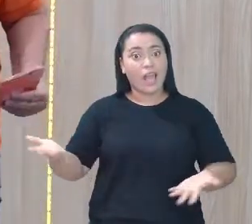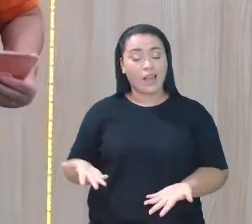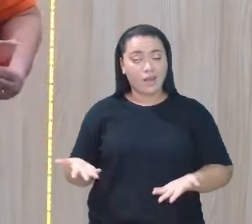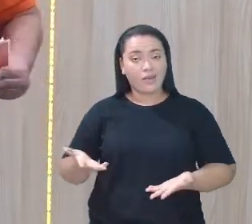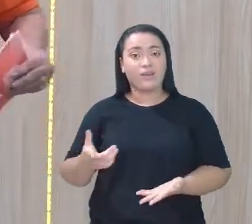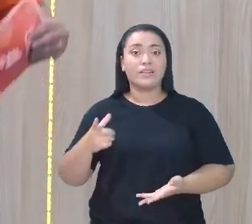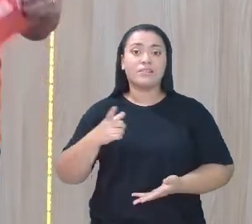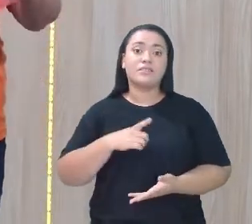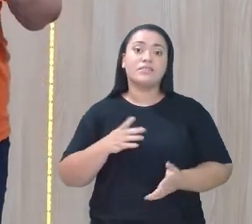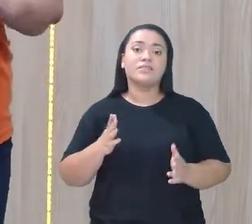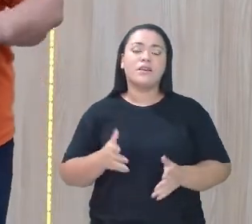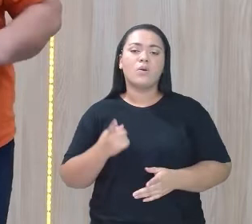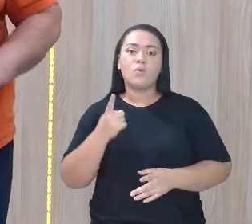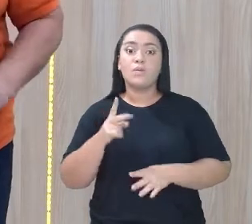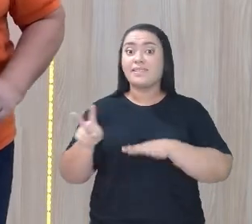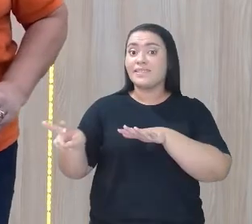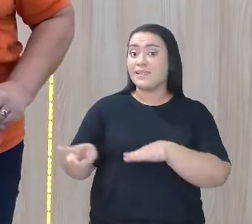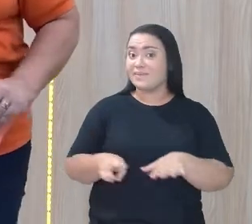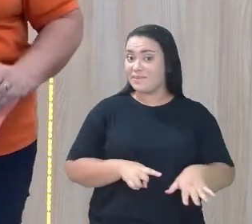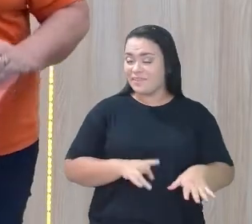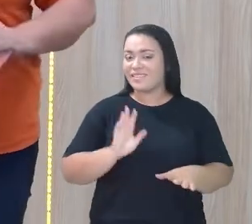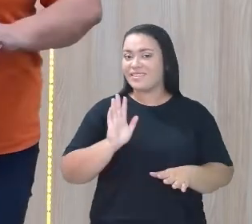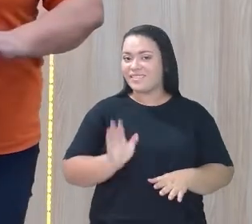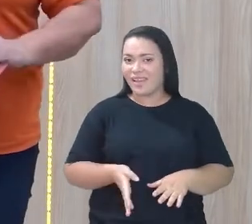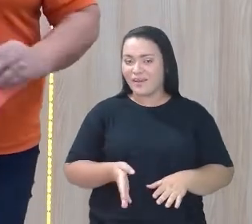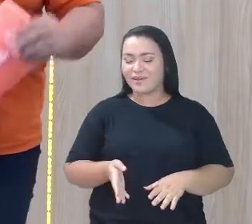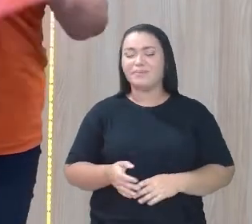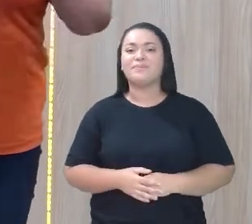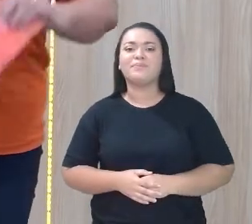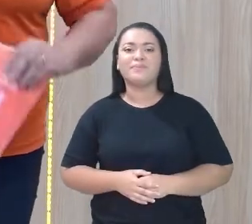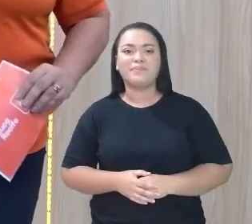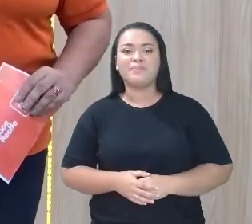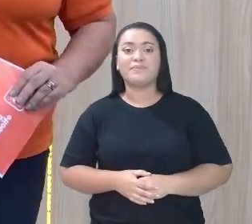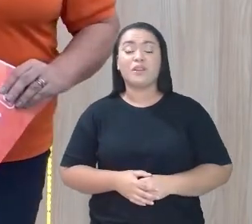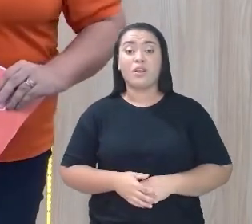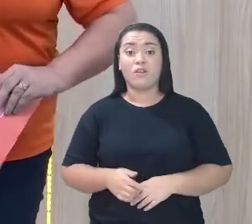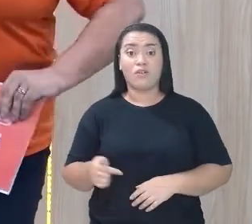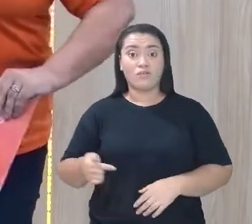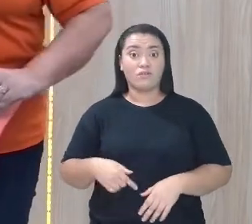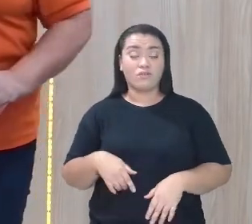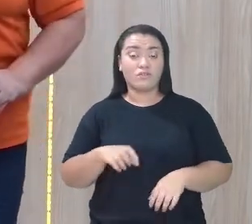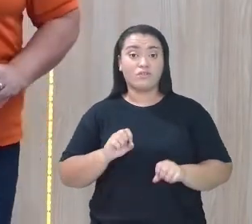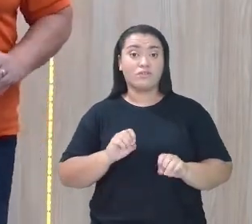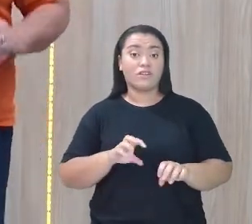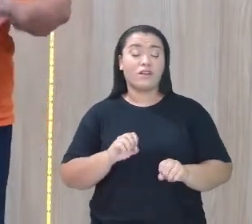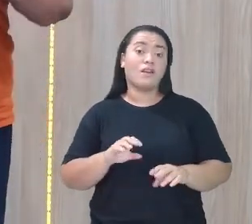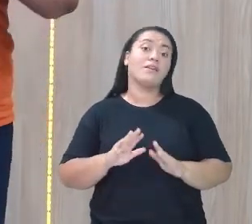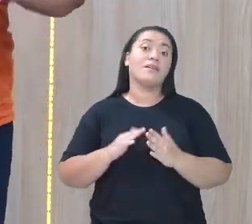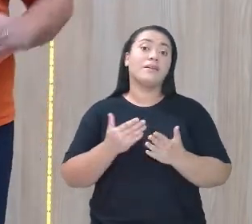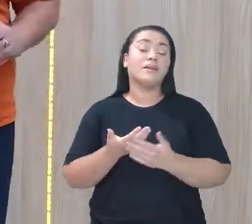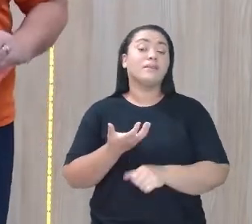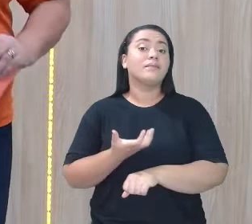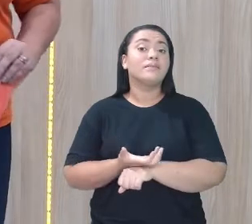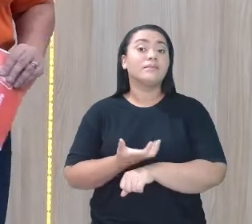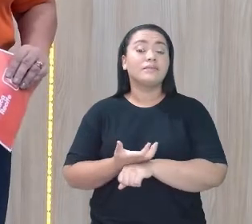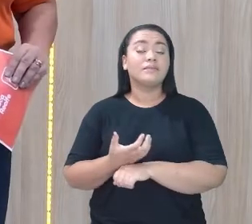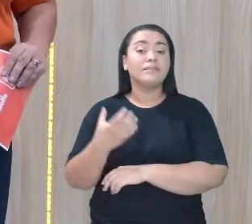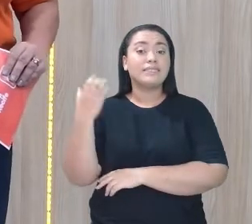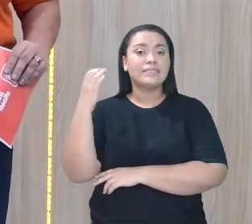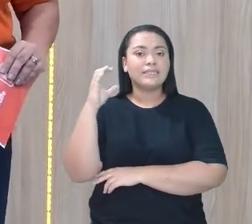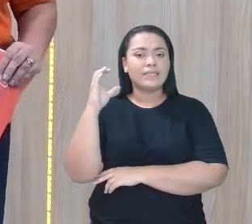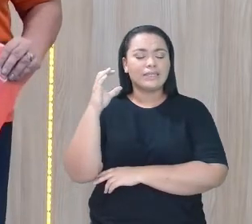já, com mais uma semana e a aula de ciência hoje promete muita